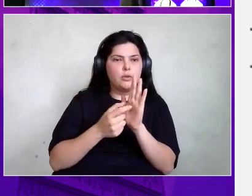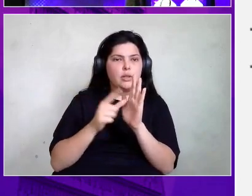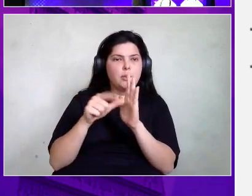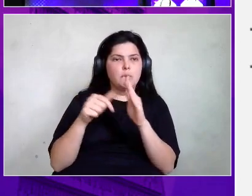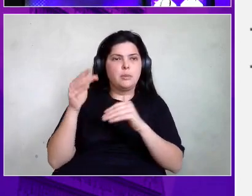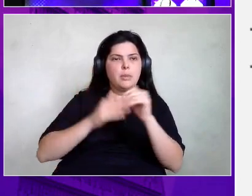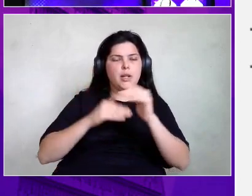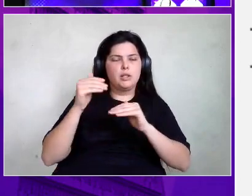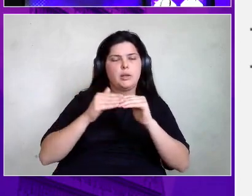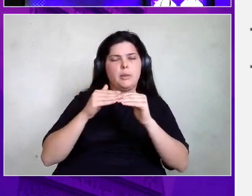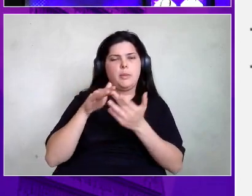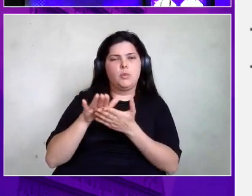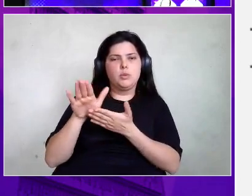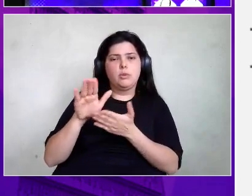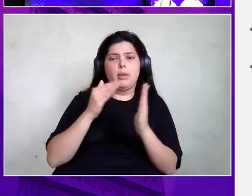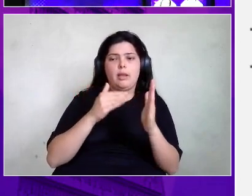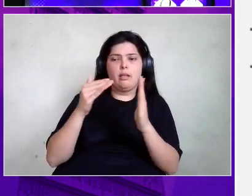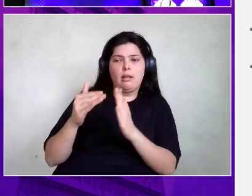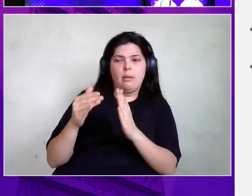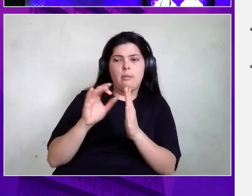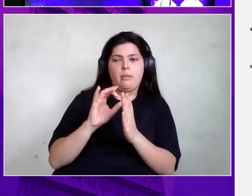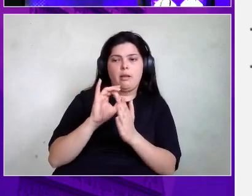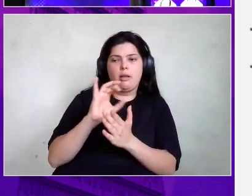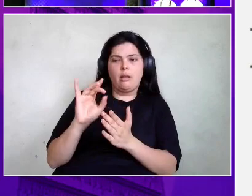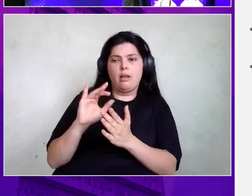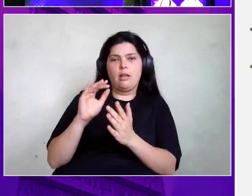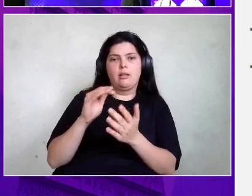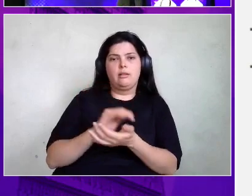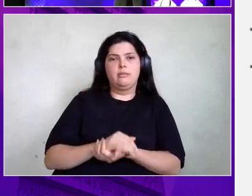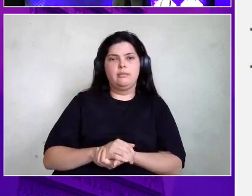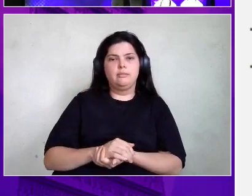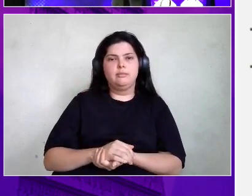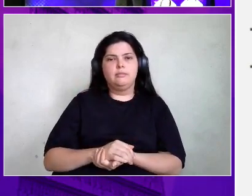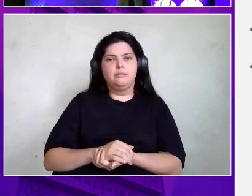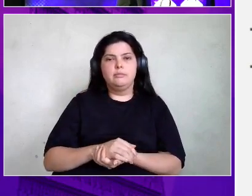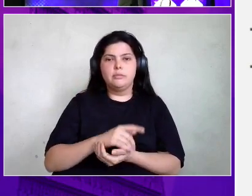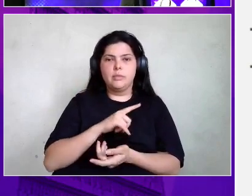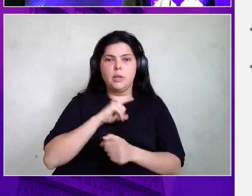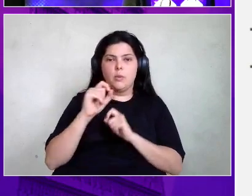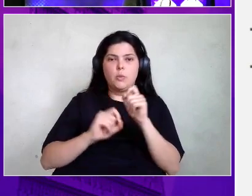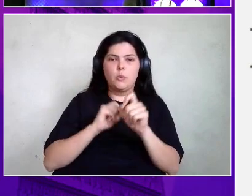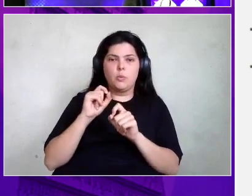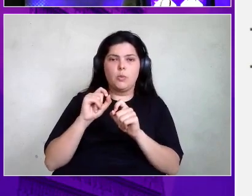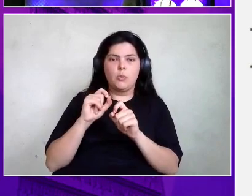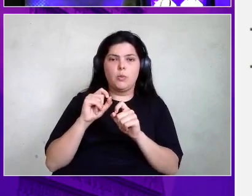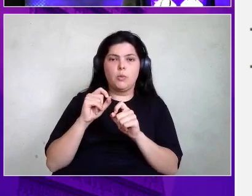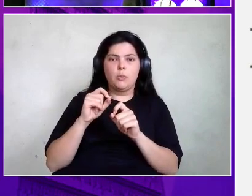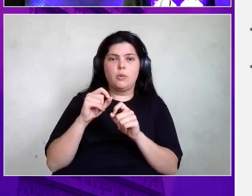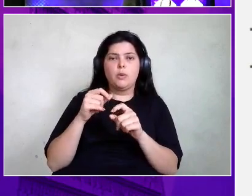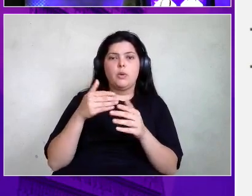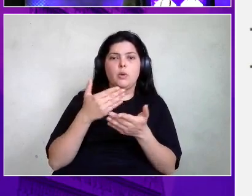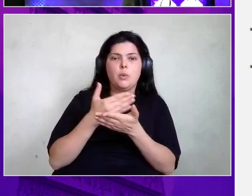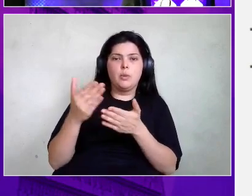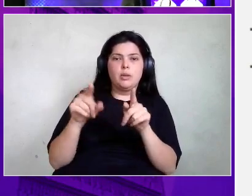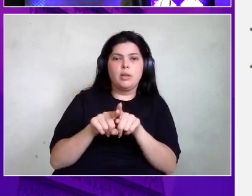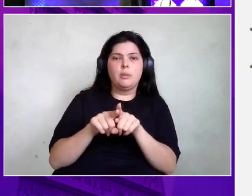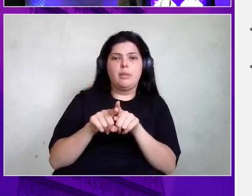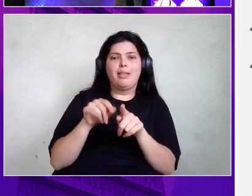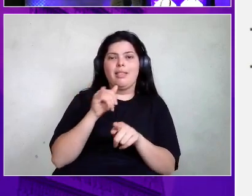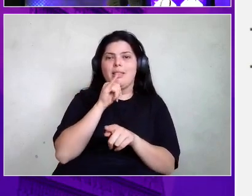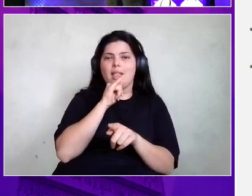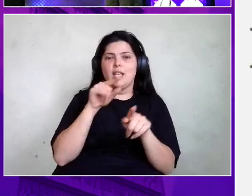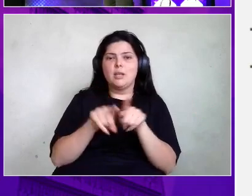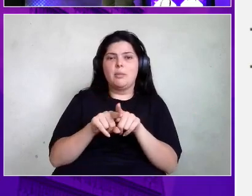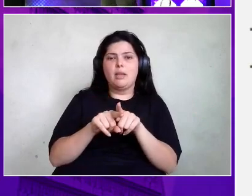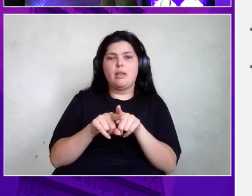ter etapas dentro de cada estágio desse. Então, lá no primeiro, eu vou ter a parte de setup, parte de build, parte de testes, parte de